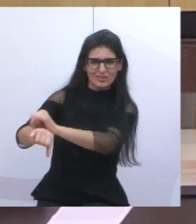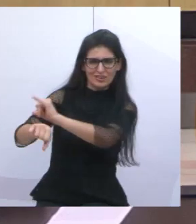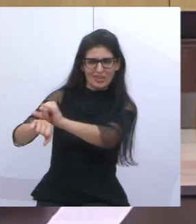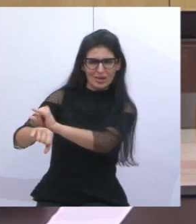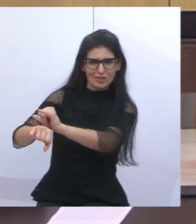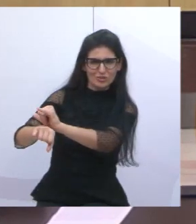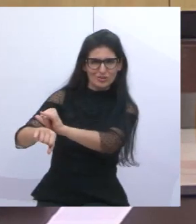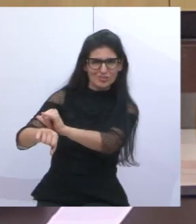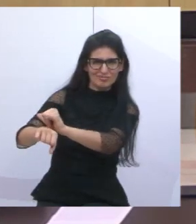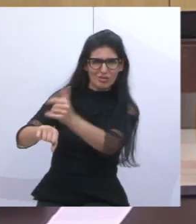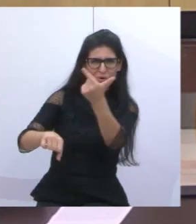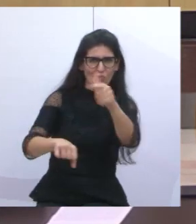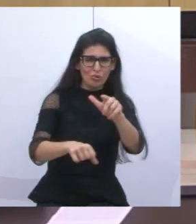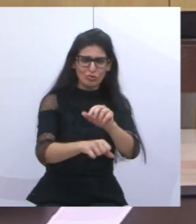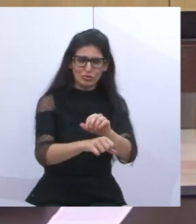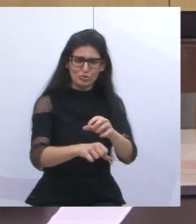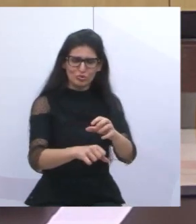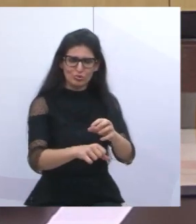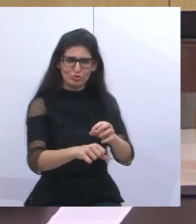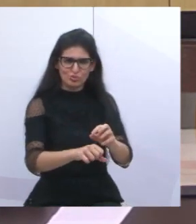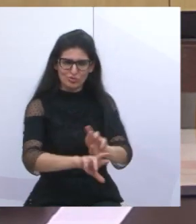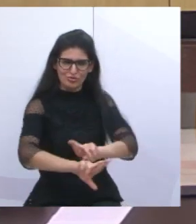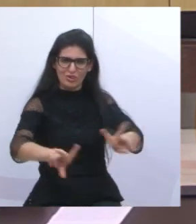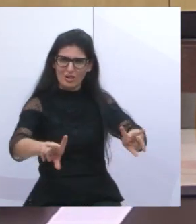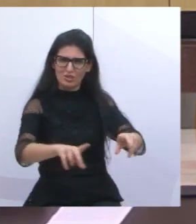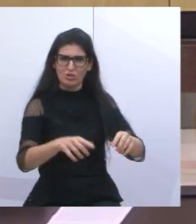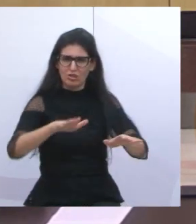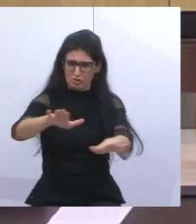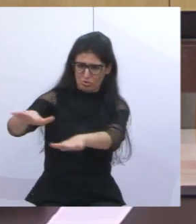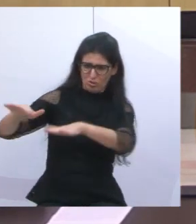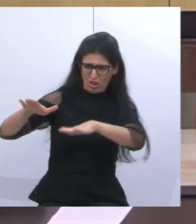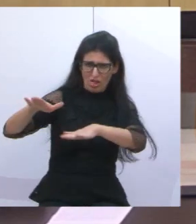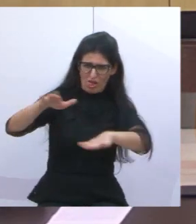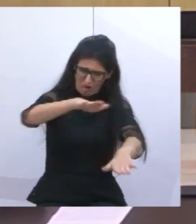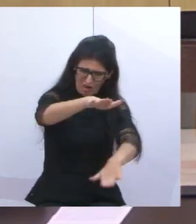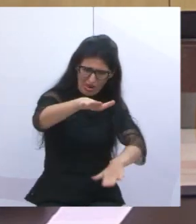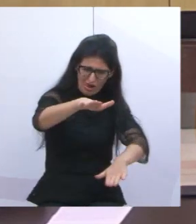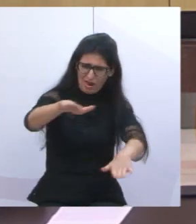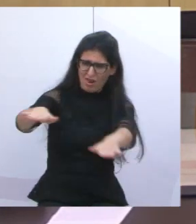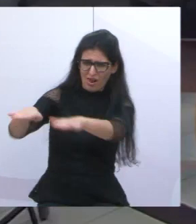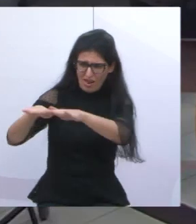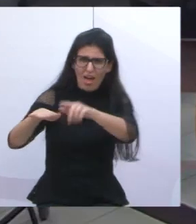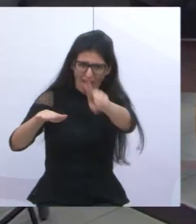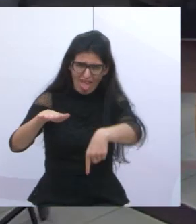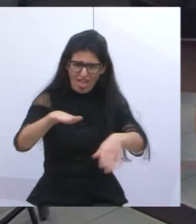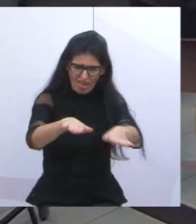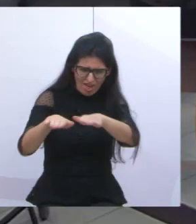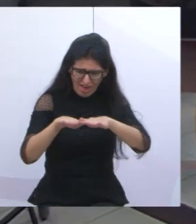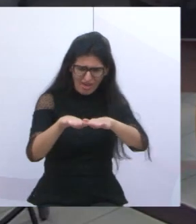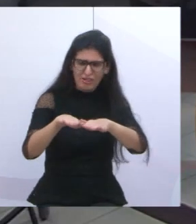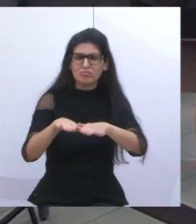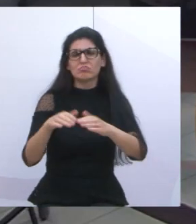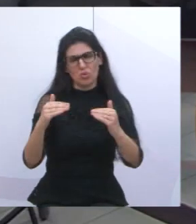Então, realmente, é lamentável. Então, é igualdade? É igualdade. Favorável.